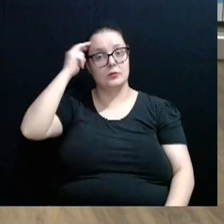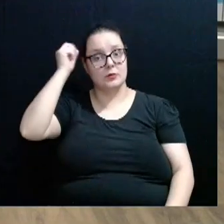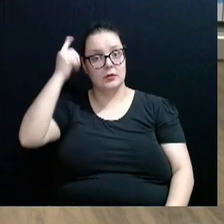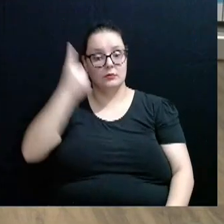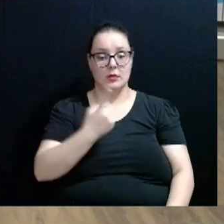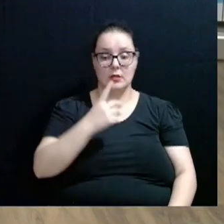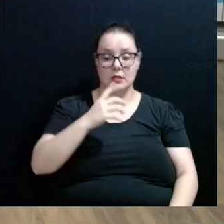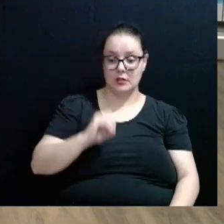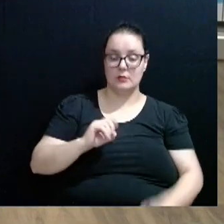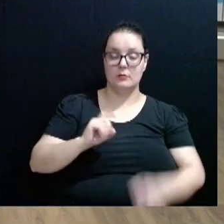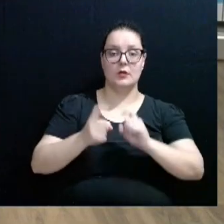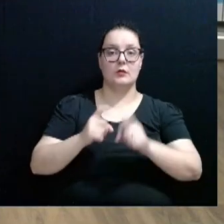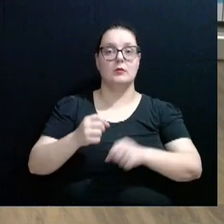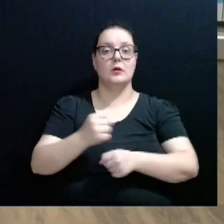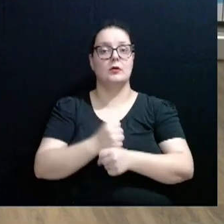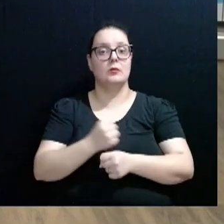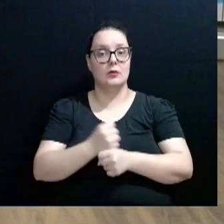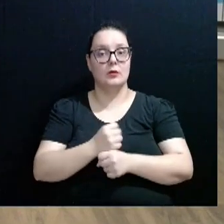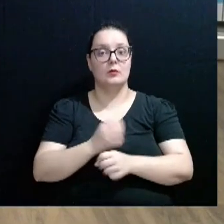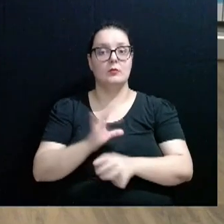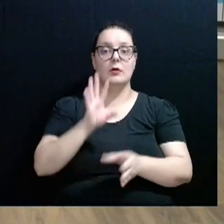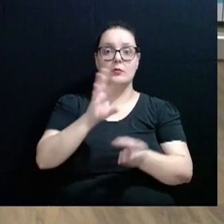ano para fechar os trabalhos de